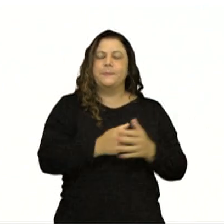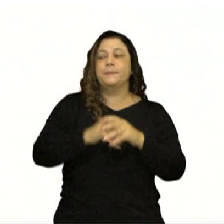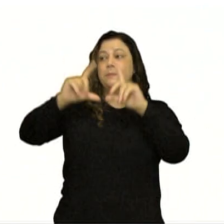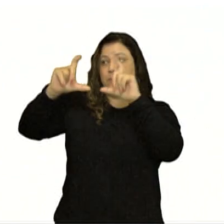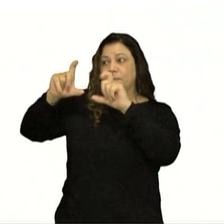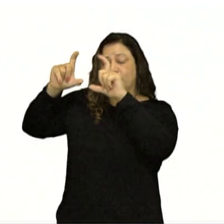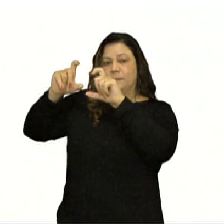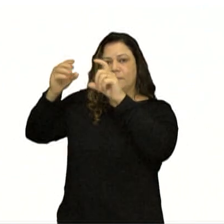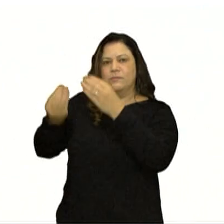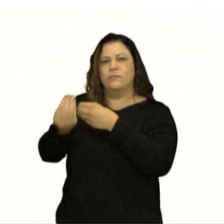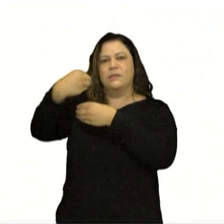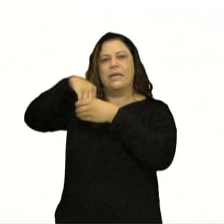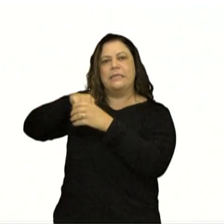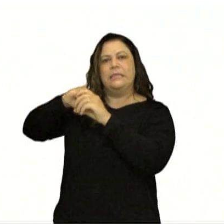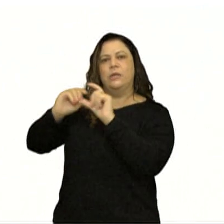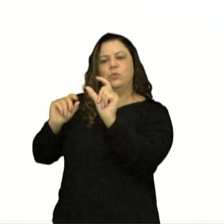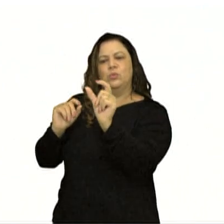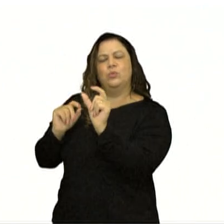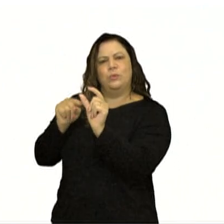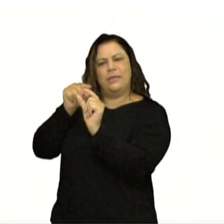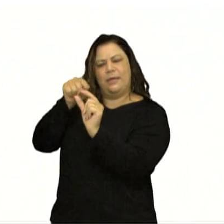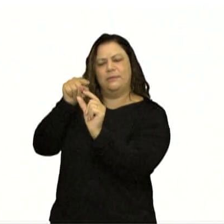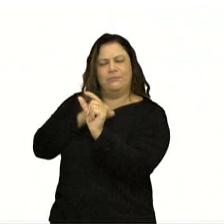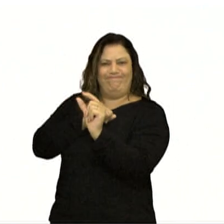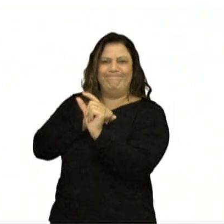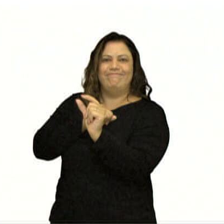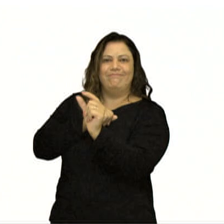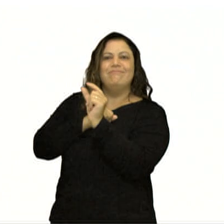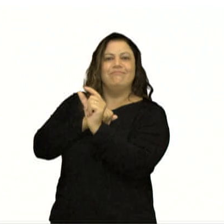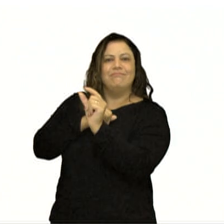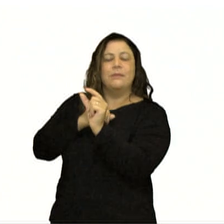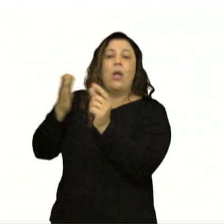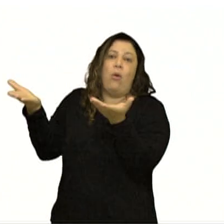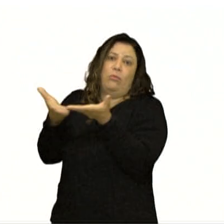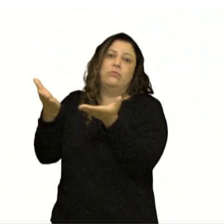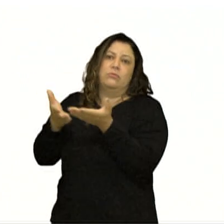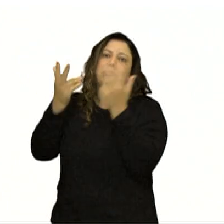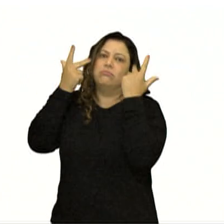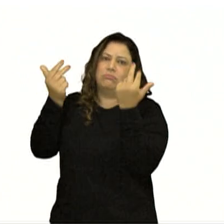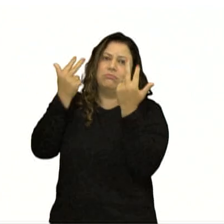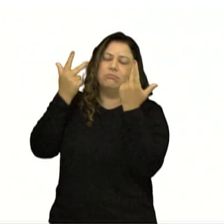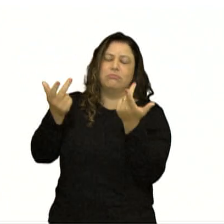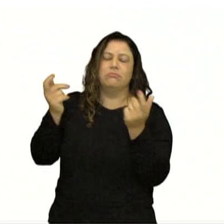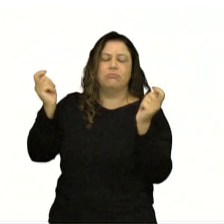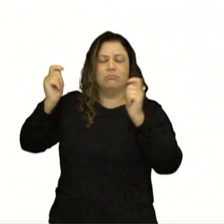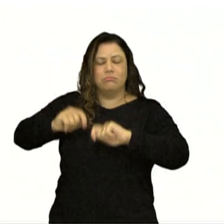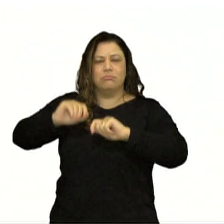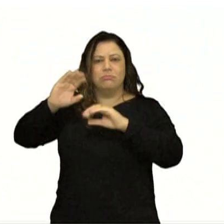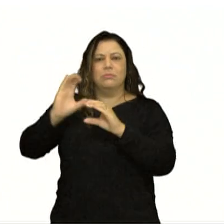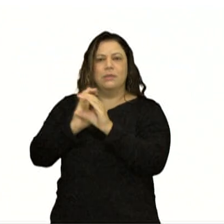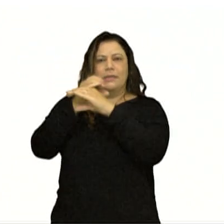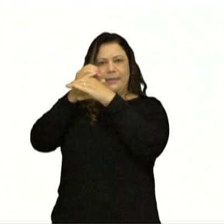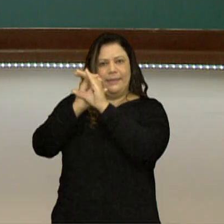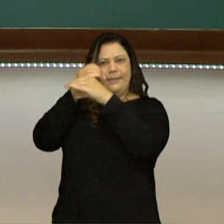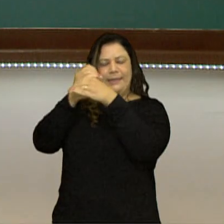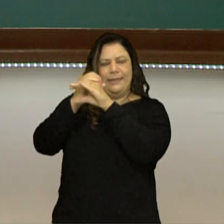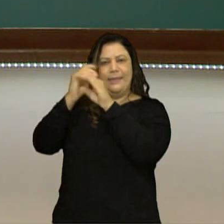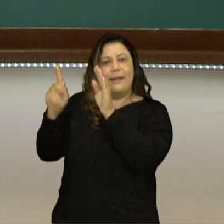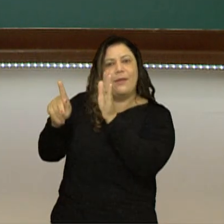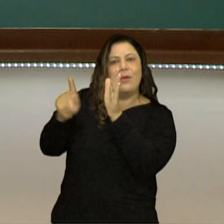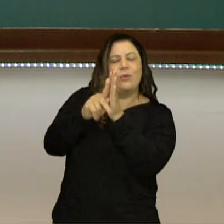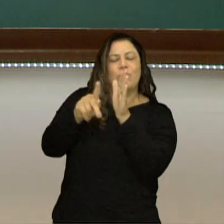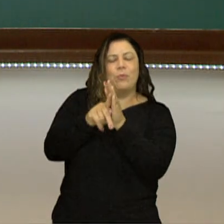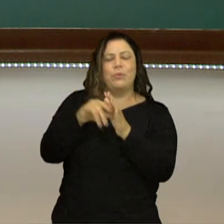memória, mas hoje o mais comum são fotografias feitas nas câmeras embutidas nos